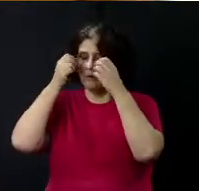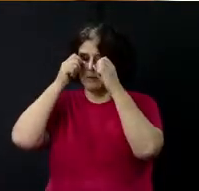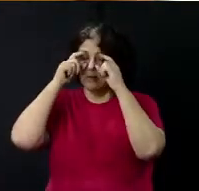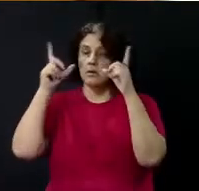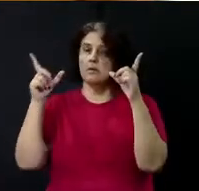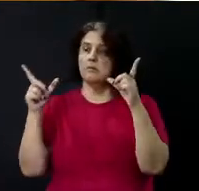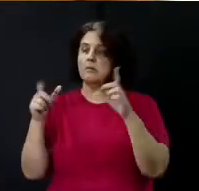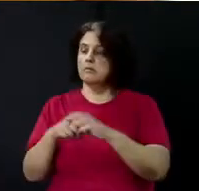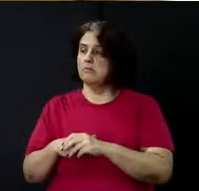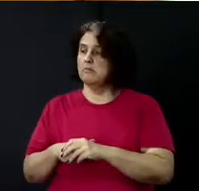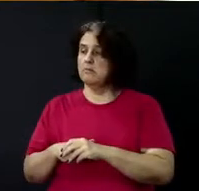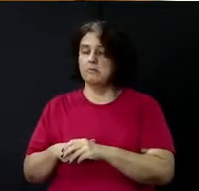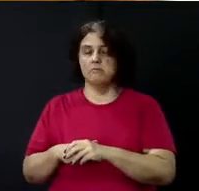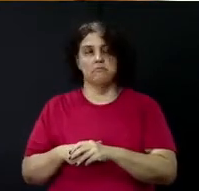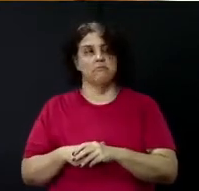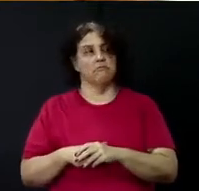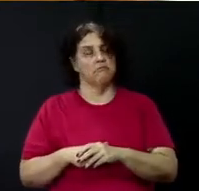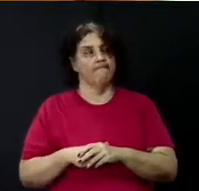é profeta.